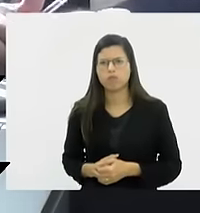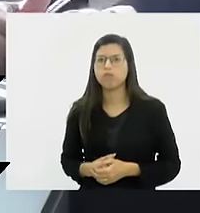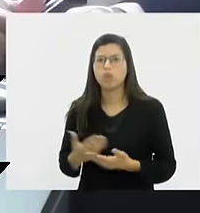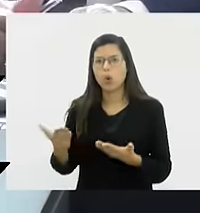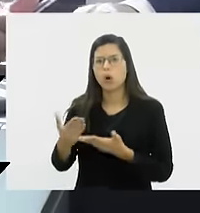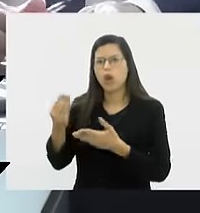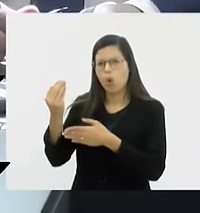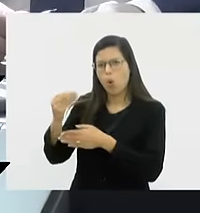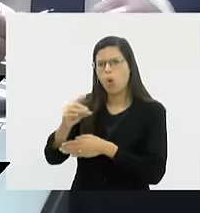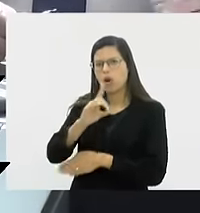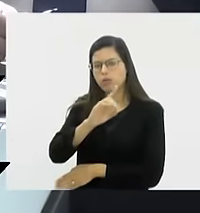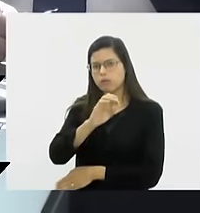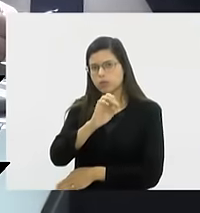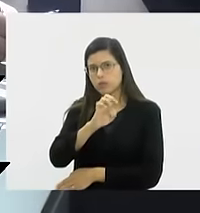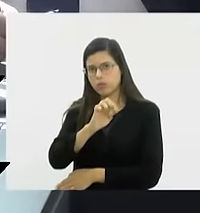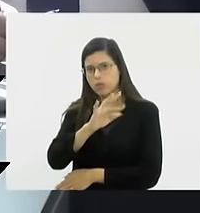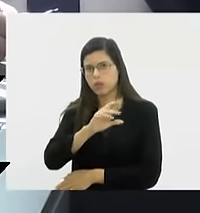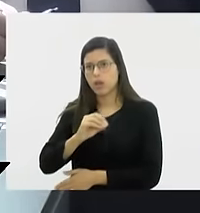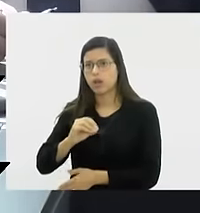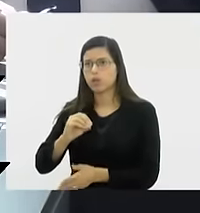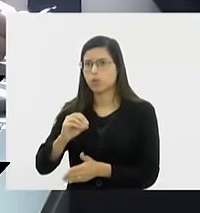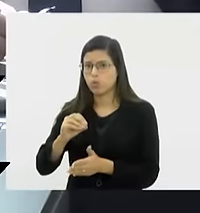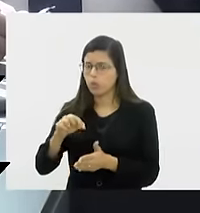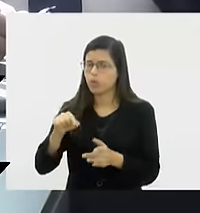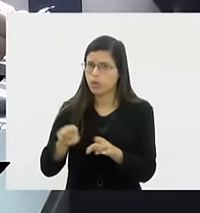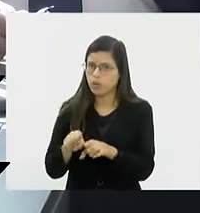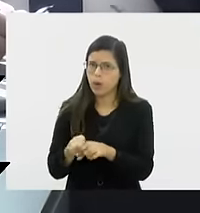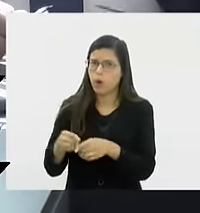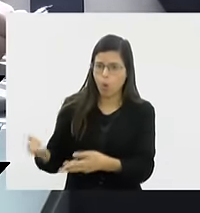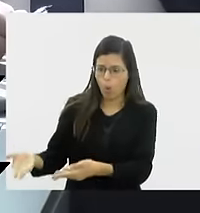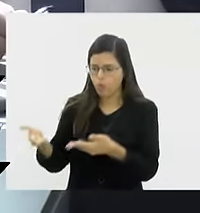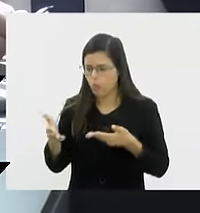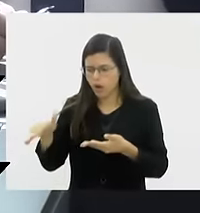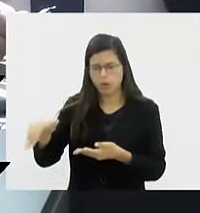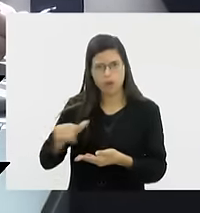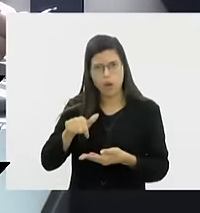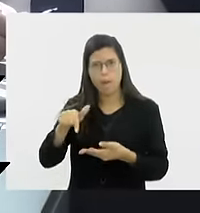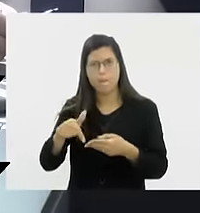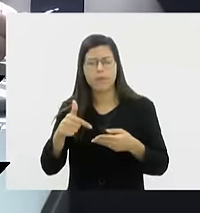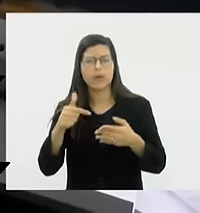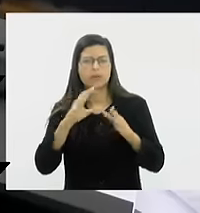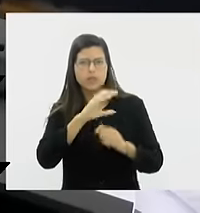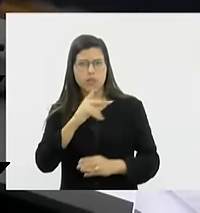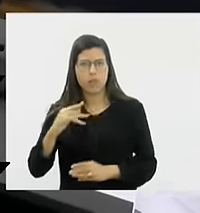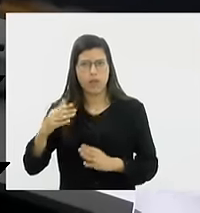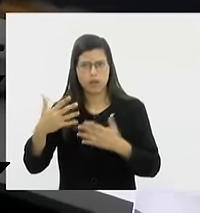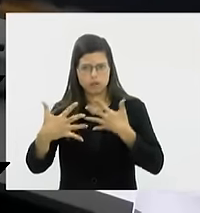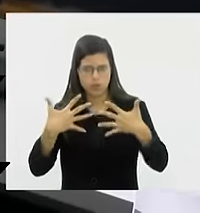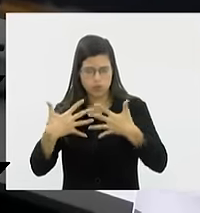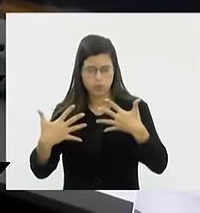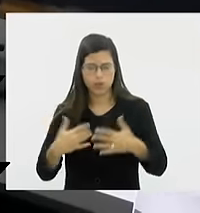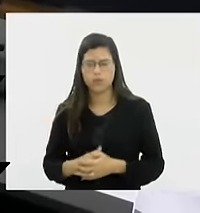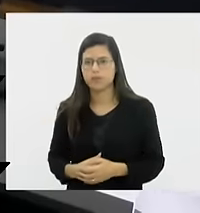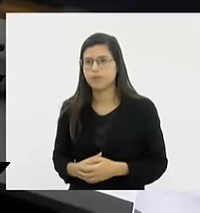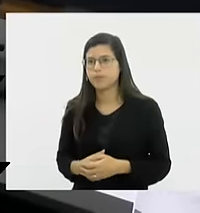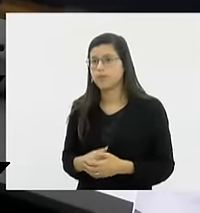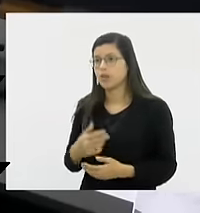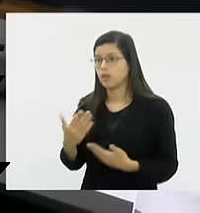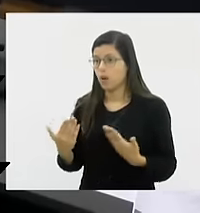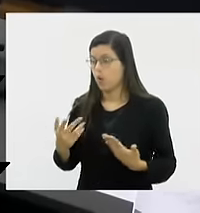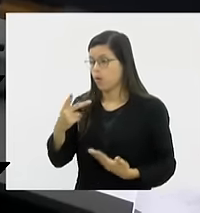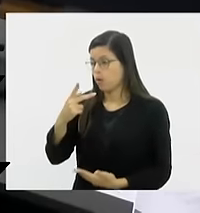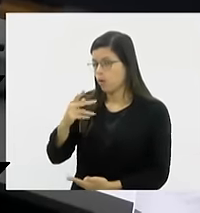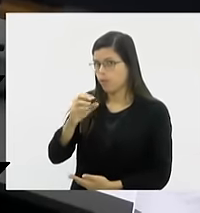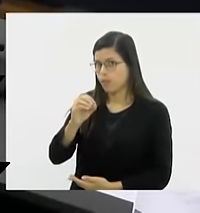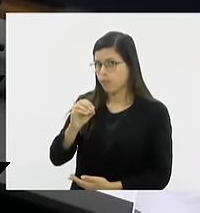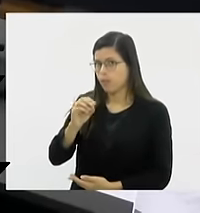Deto e oficializar para estar aqui sendo convocado na CPI da transparência. Deputado Pobel, eu só espero que a gente não acabe novamente como